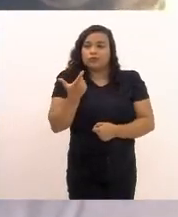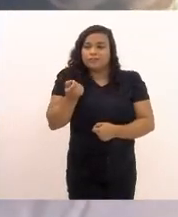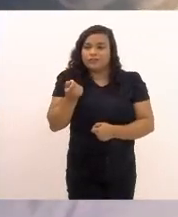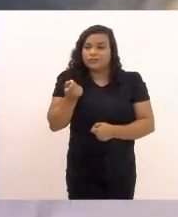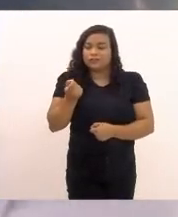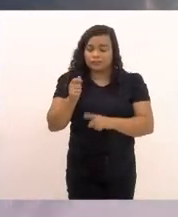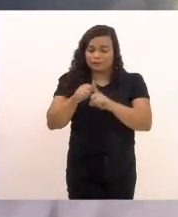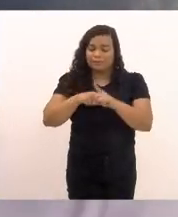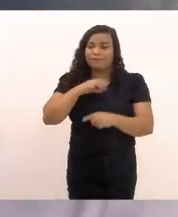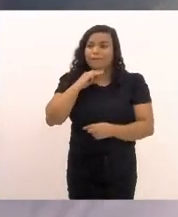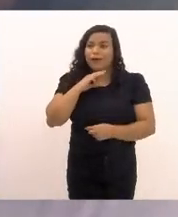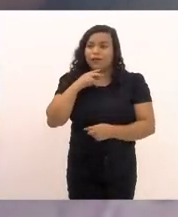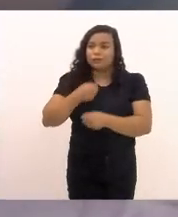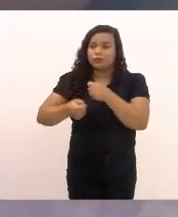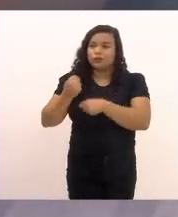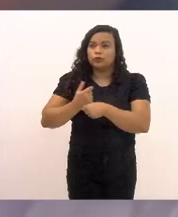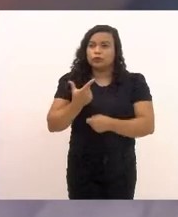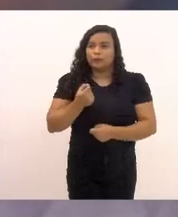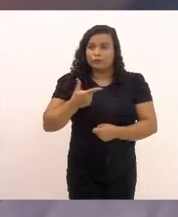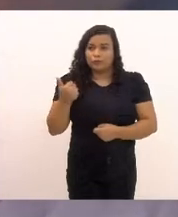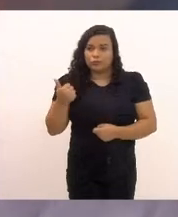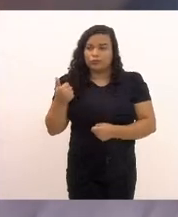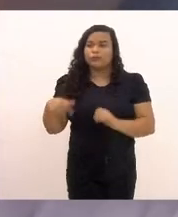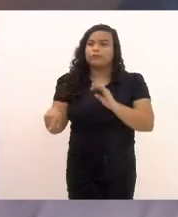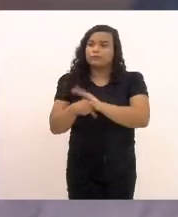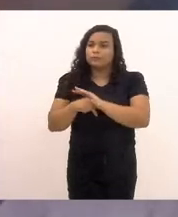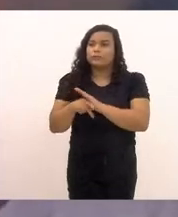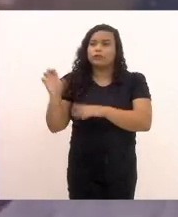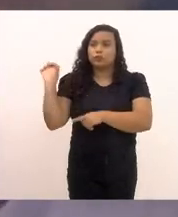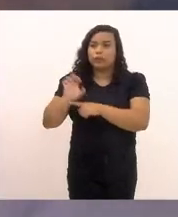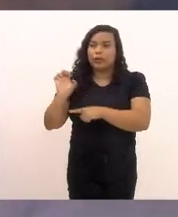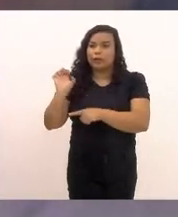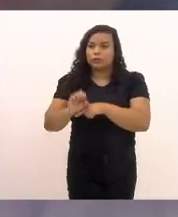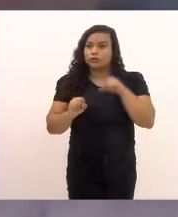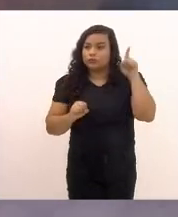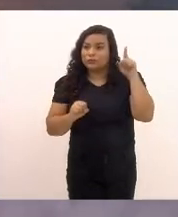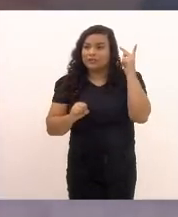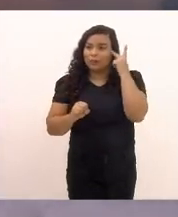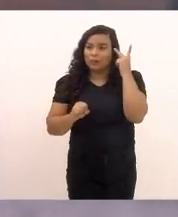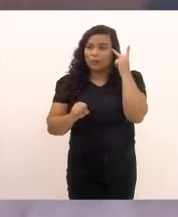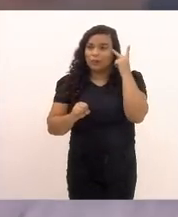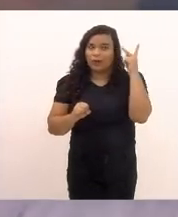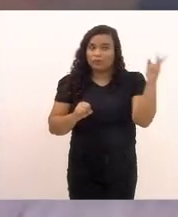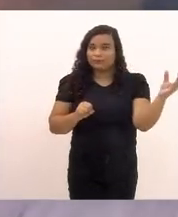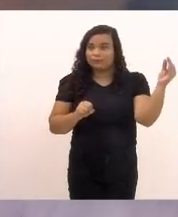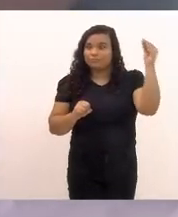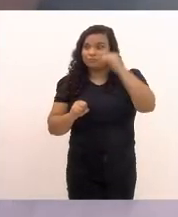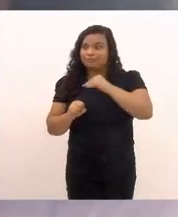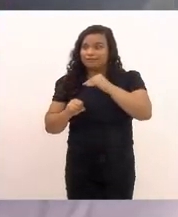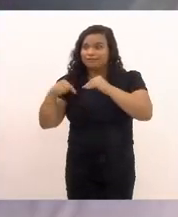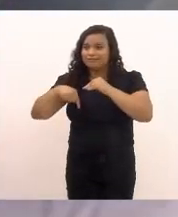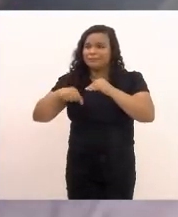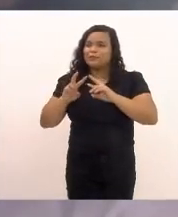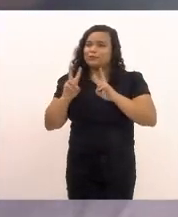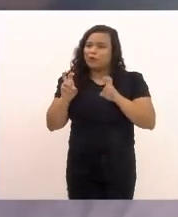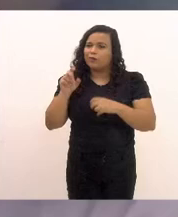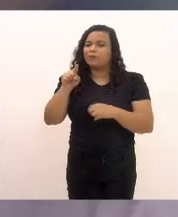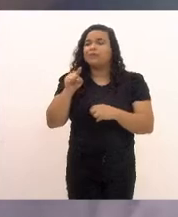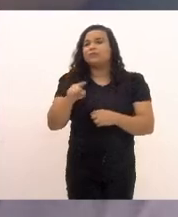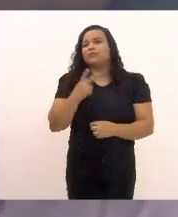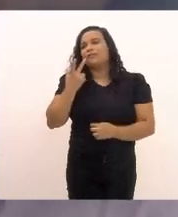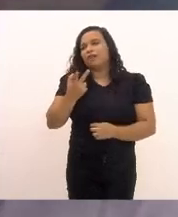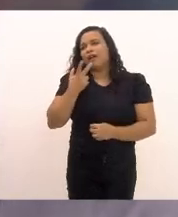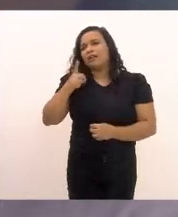fala, advinda, né, do Estado de São Paulo, e que trata exatamente sobre essa matéria. Então,